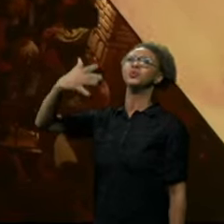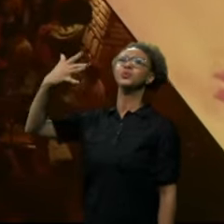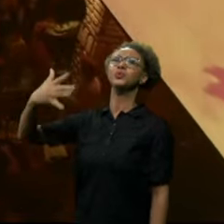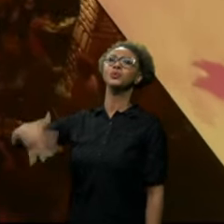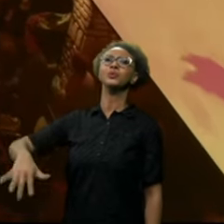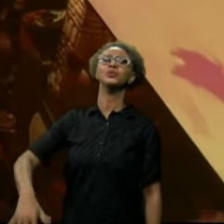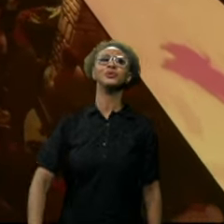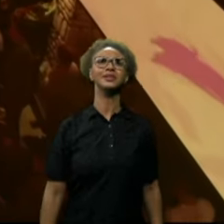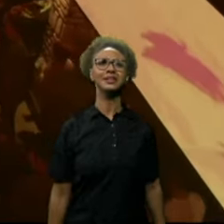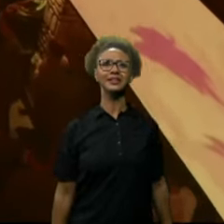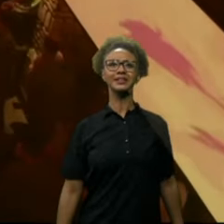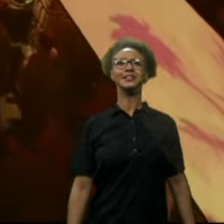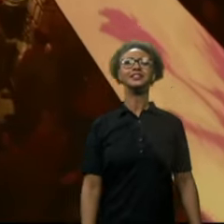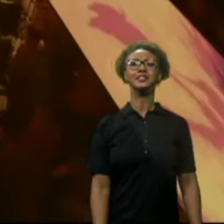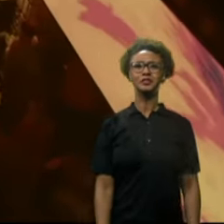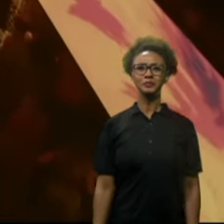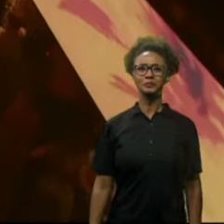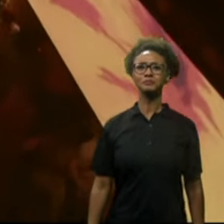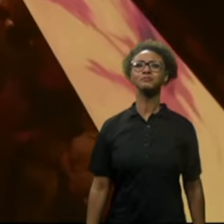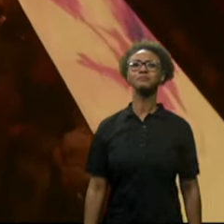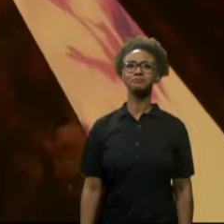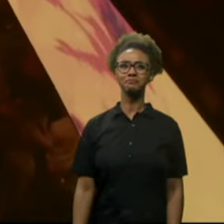E aí